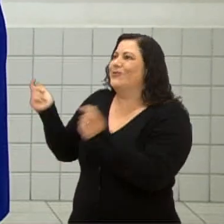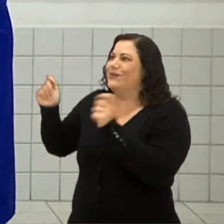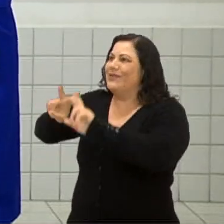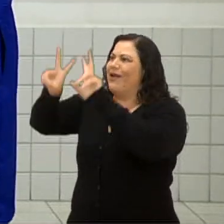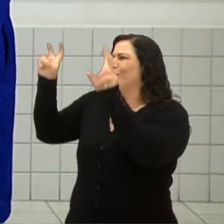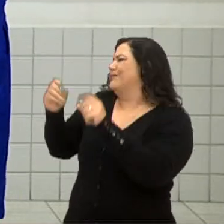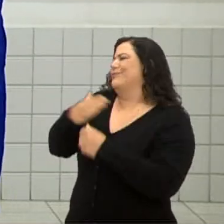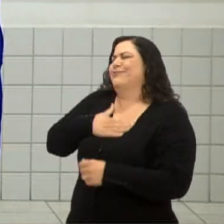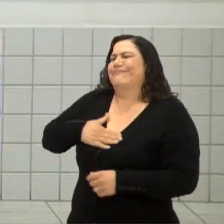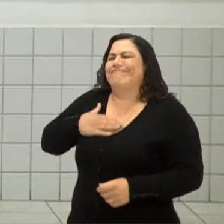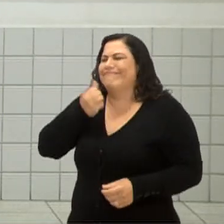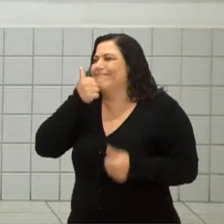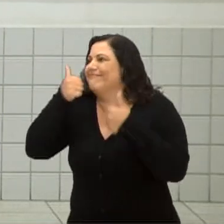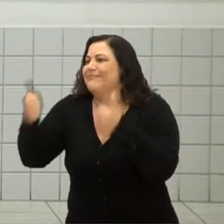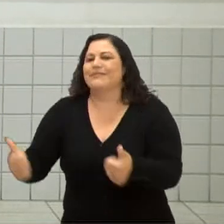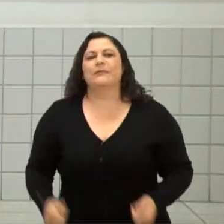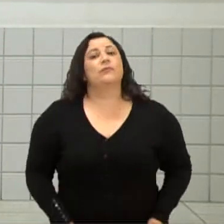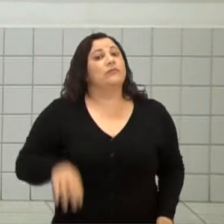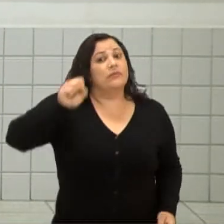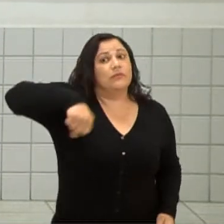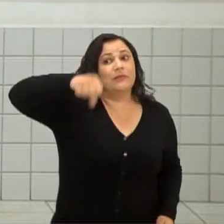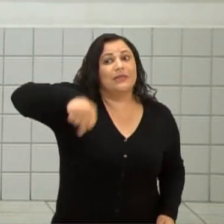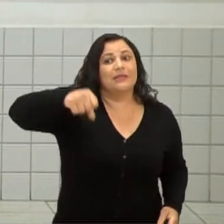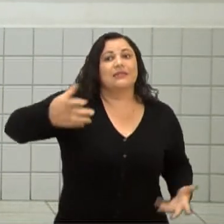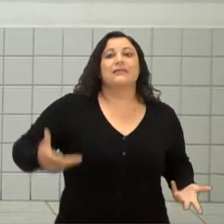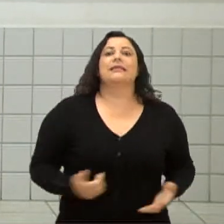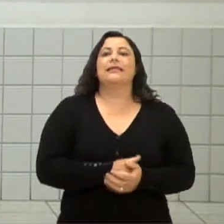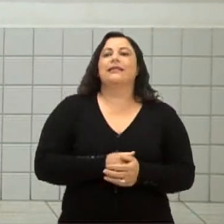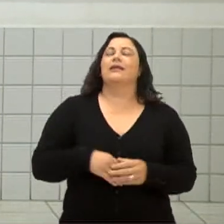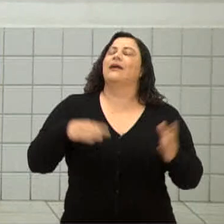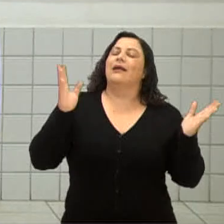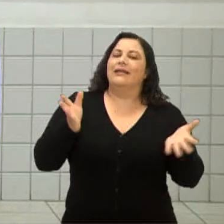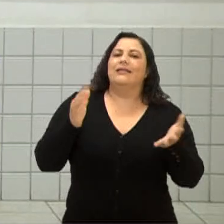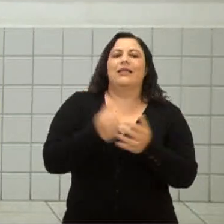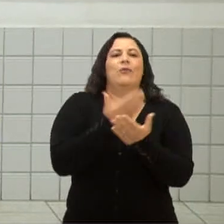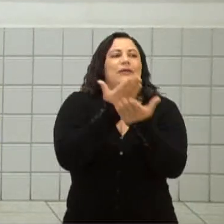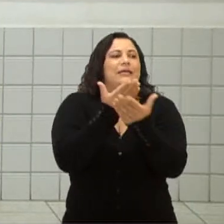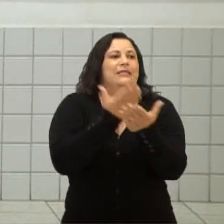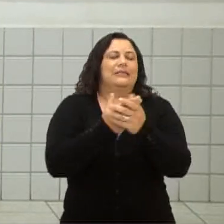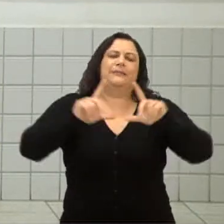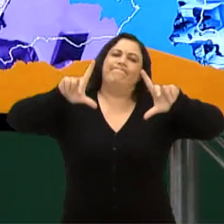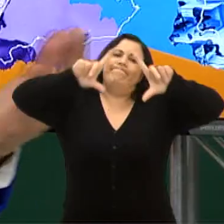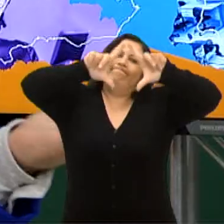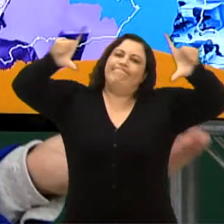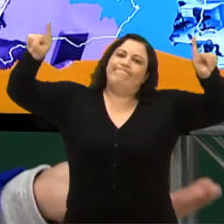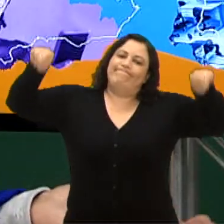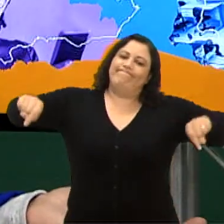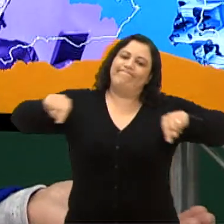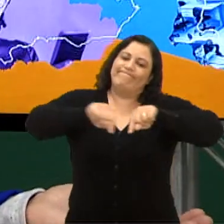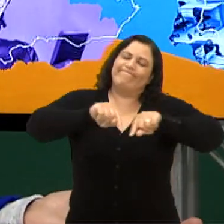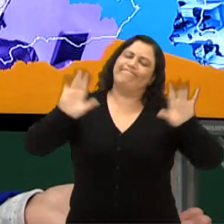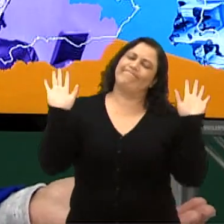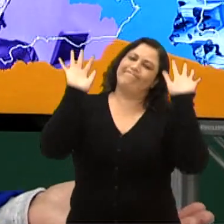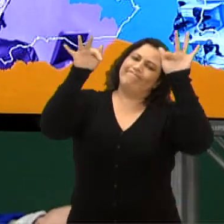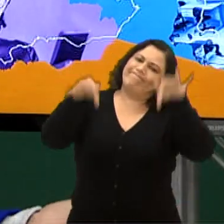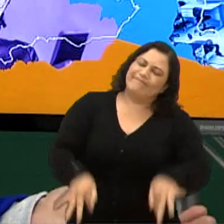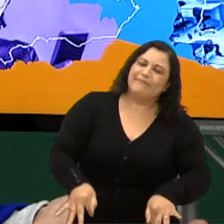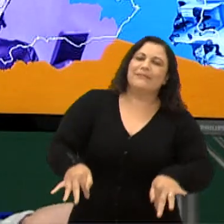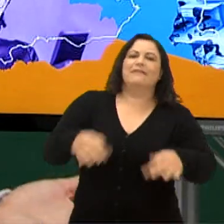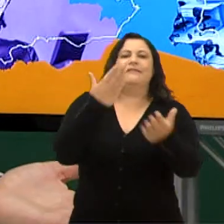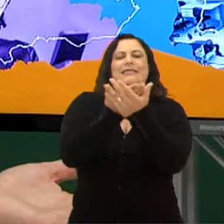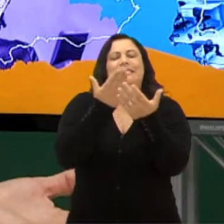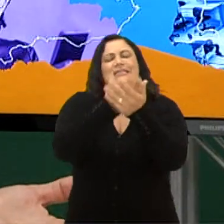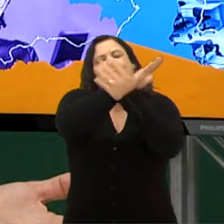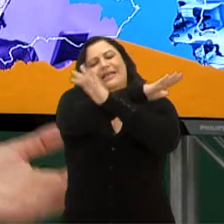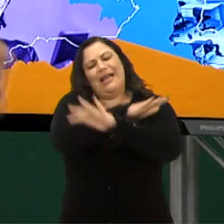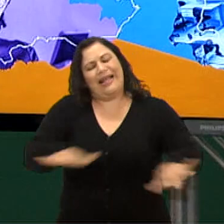delícia também. Com certeza. E como eu sempre falo nas minhas aulas, quando aparece essa tela do Aula Paraná, significa que a aula acabou. Tudo que é